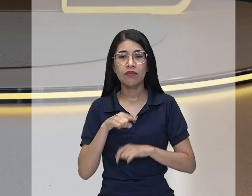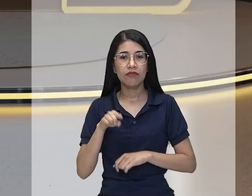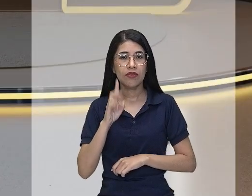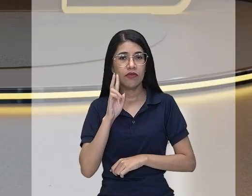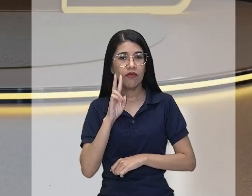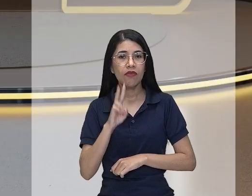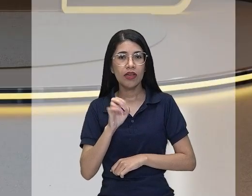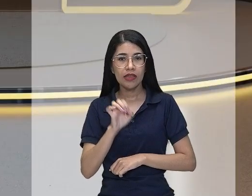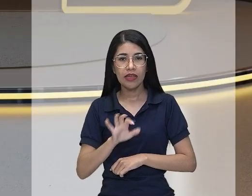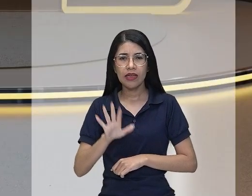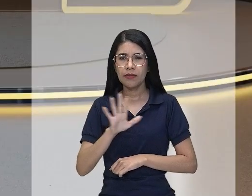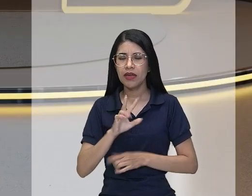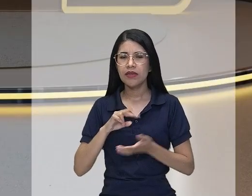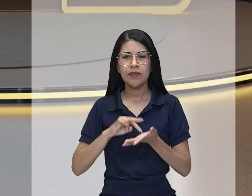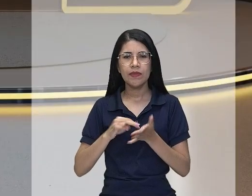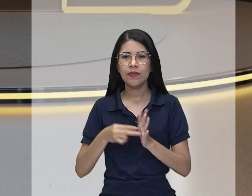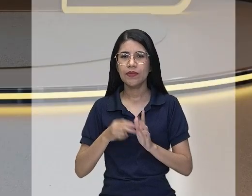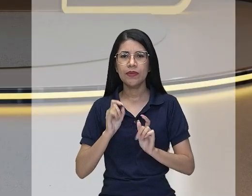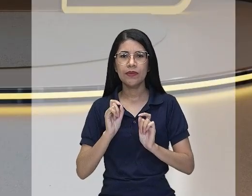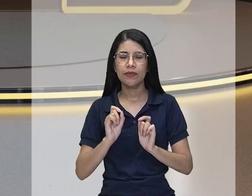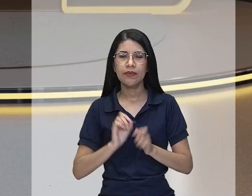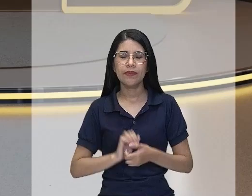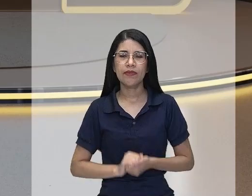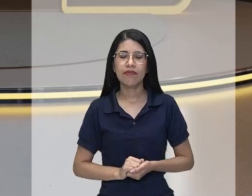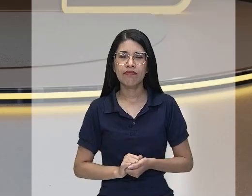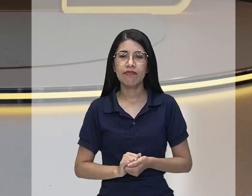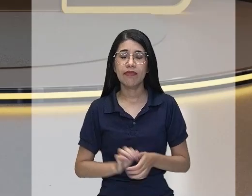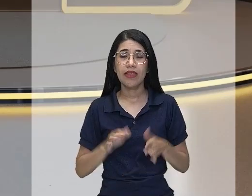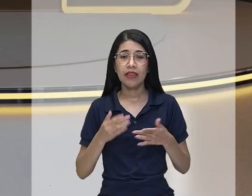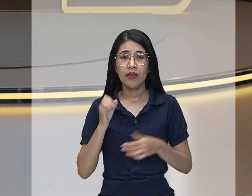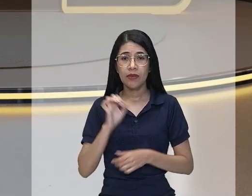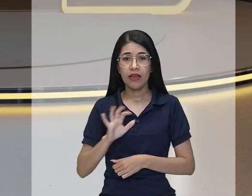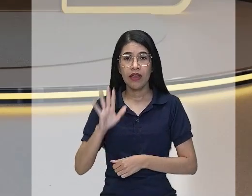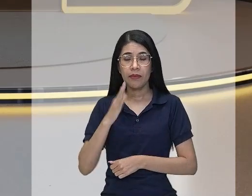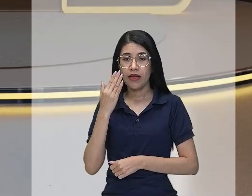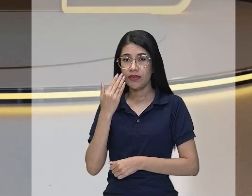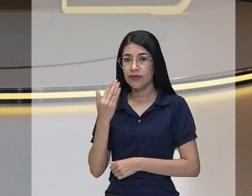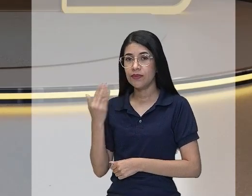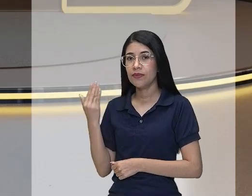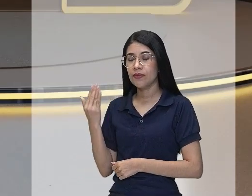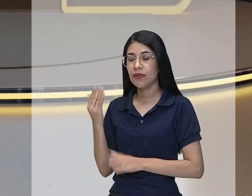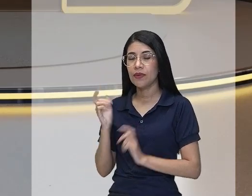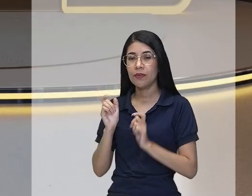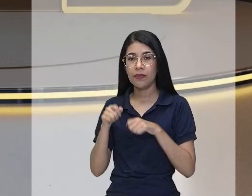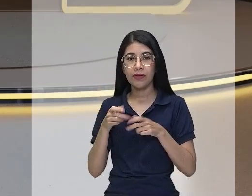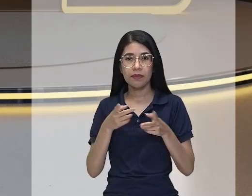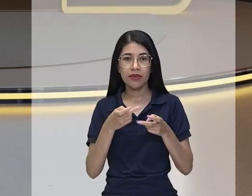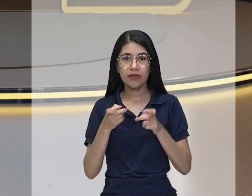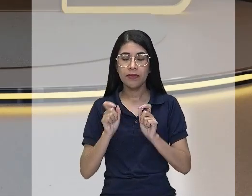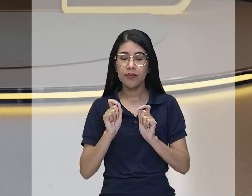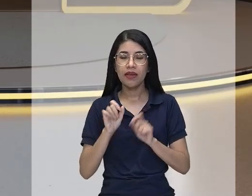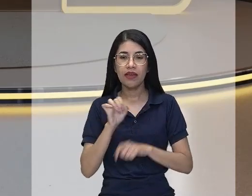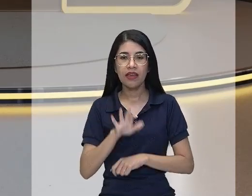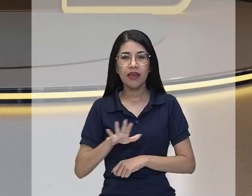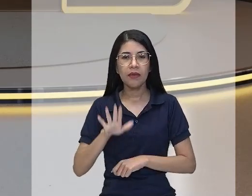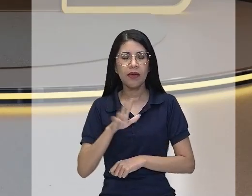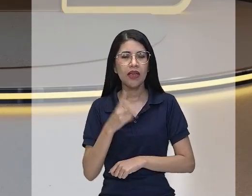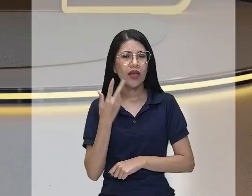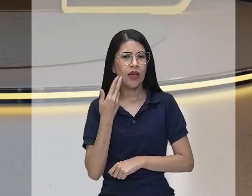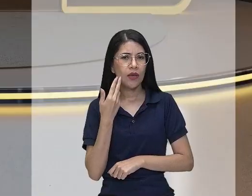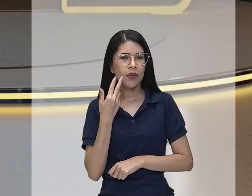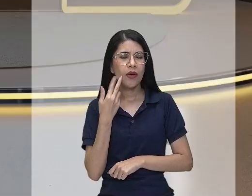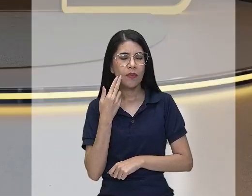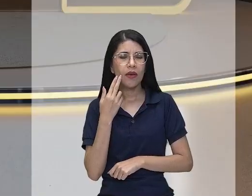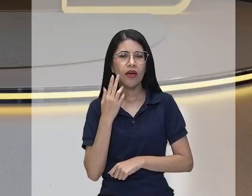O que será isso, né? Muito bem, né? Então aqui ao lado vocês conseguem aqui observar imagens que são até comuns para